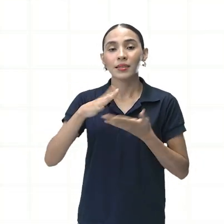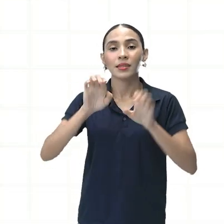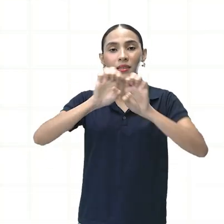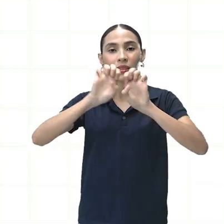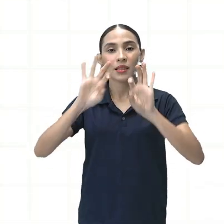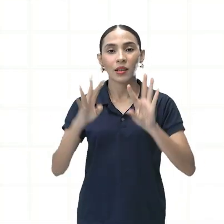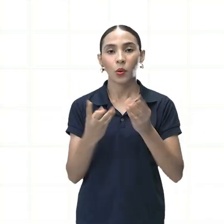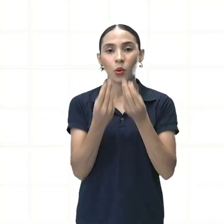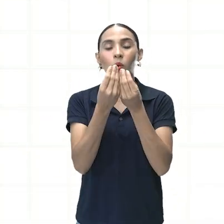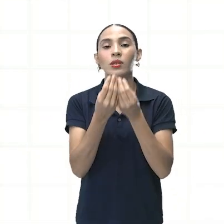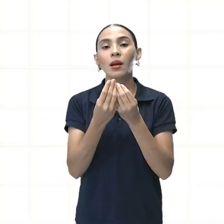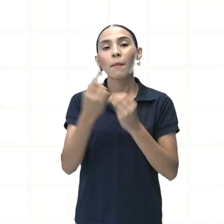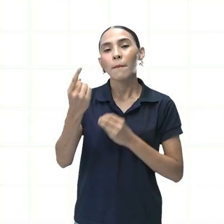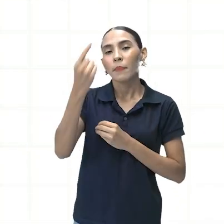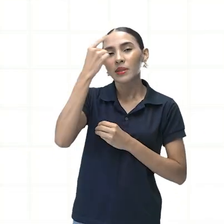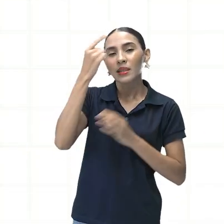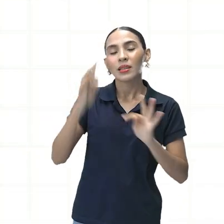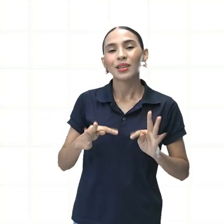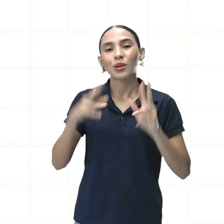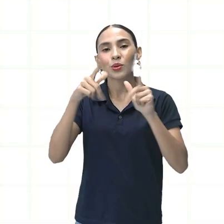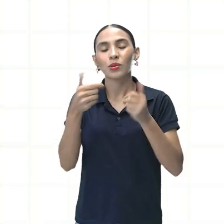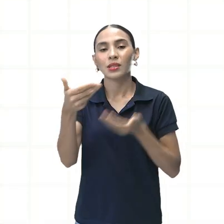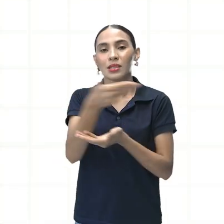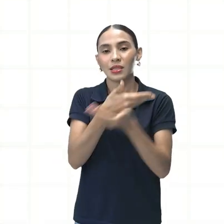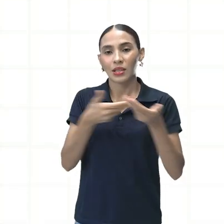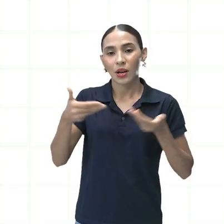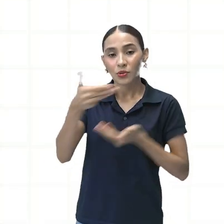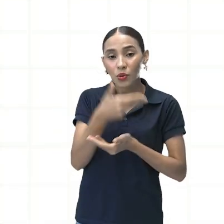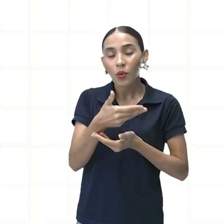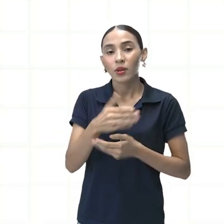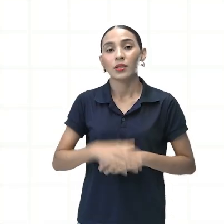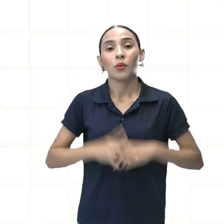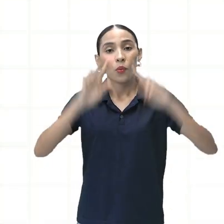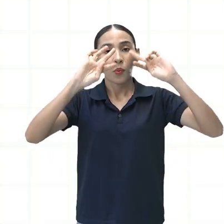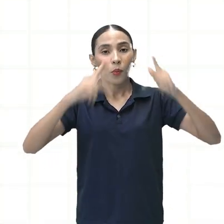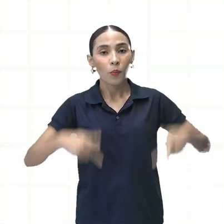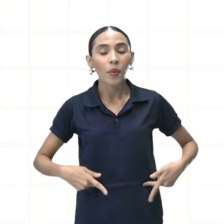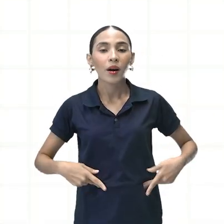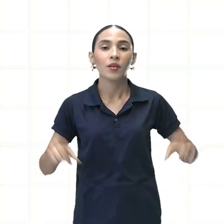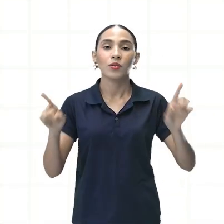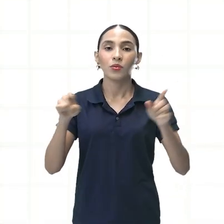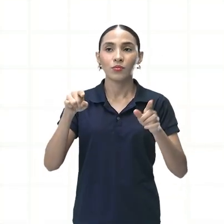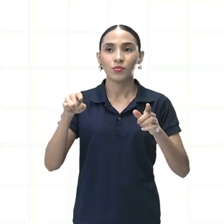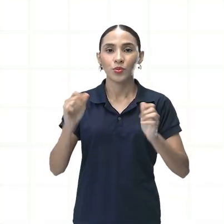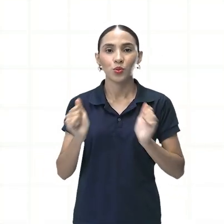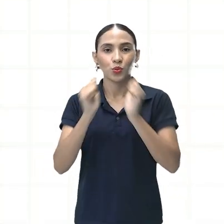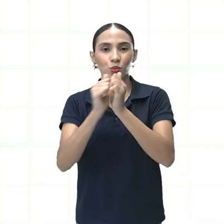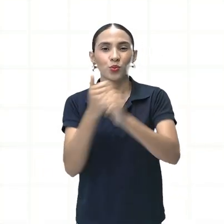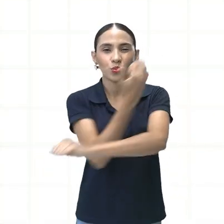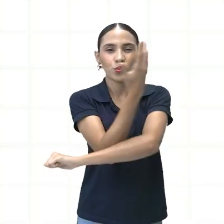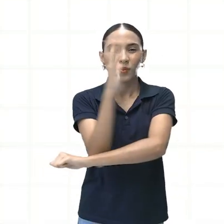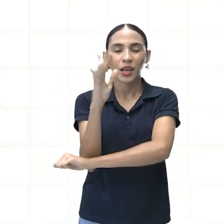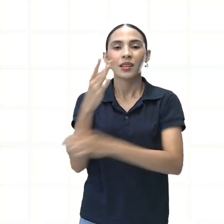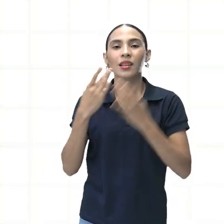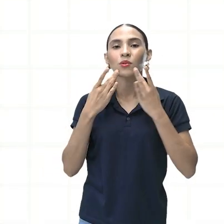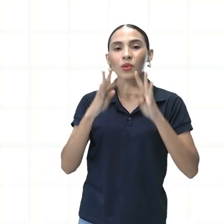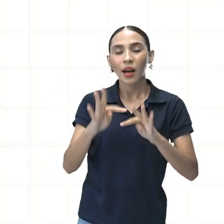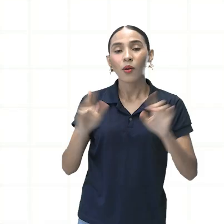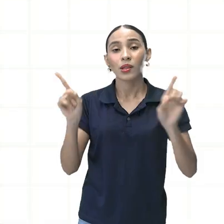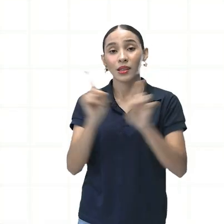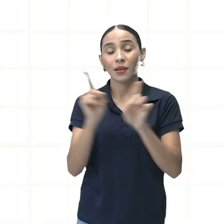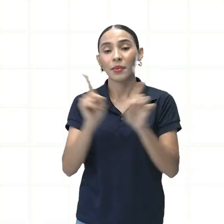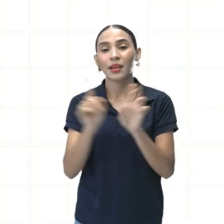ecológicas, pensando então em todas as interações, tanto dos seres humanos com o ambiente natural, quanto